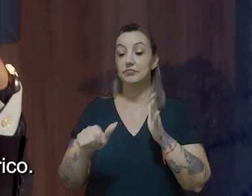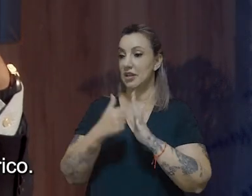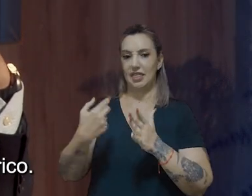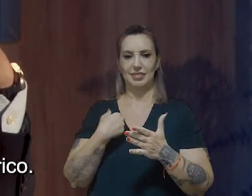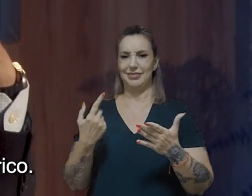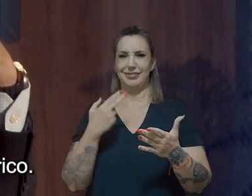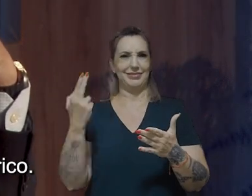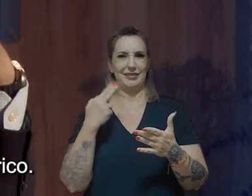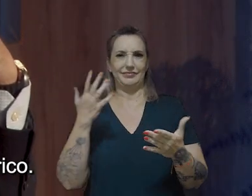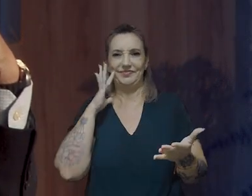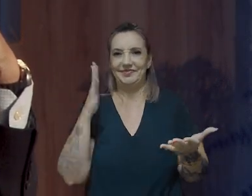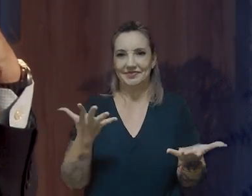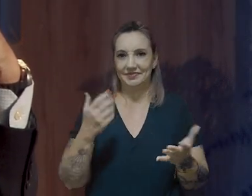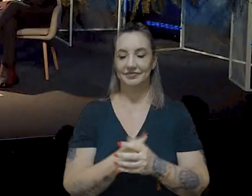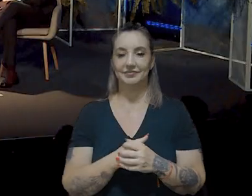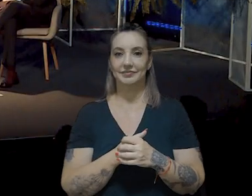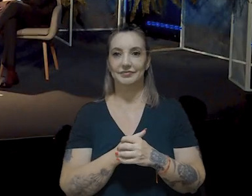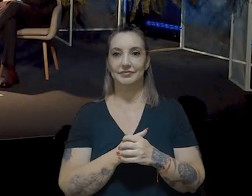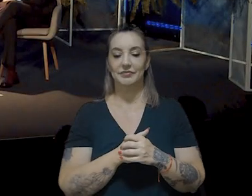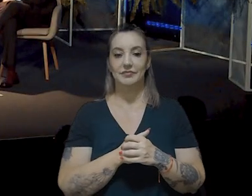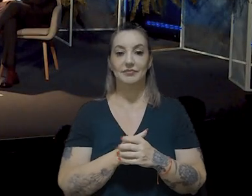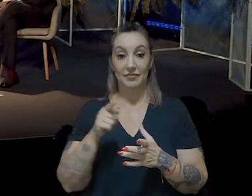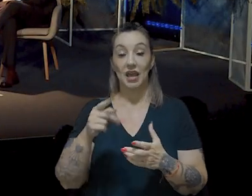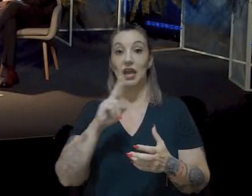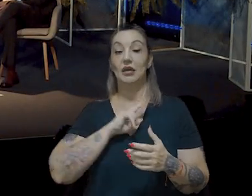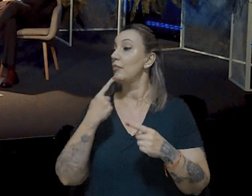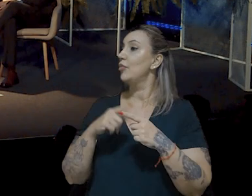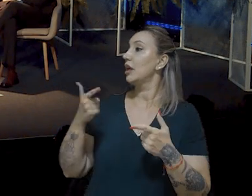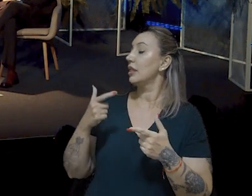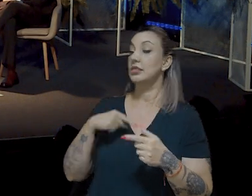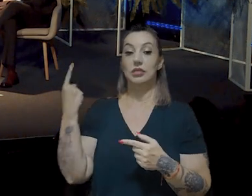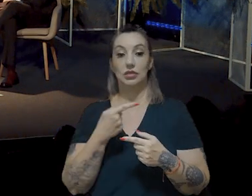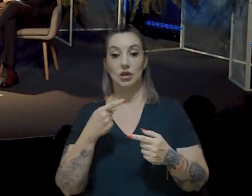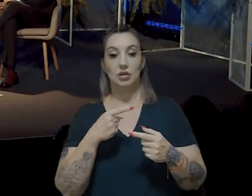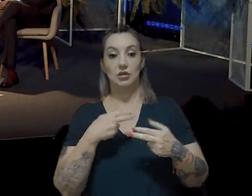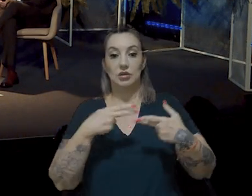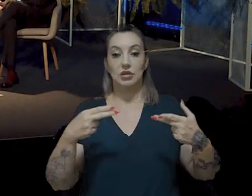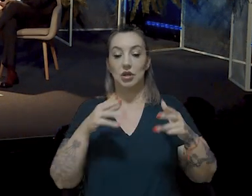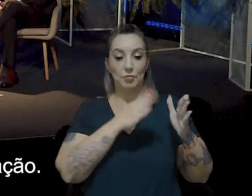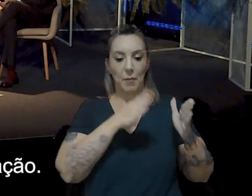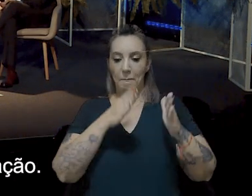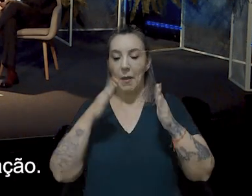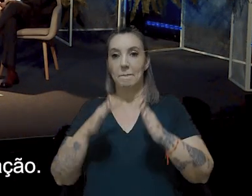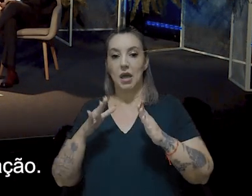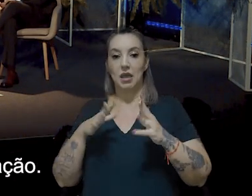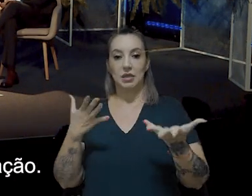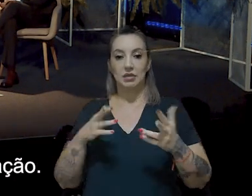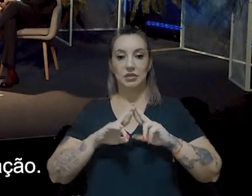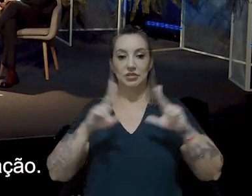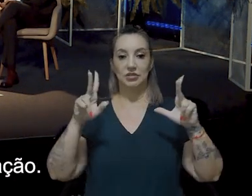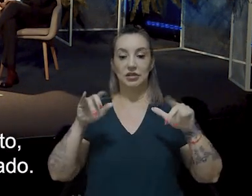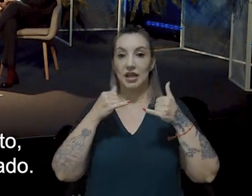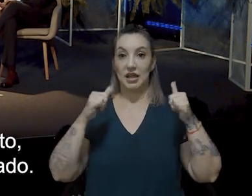que a faz isso não vai acontecer no setor elétrico era a resposta Mas por que não porque nós temos instrumentos na barragem inteira o setor ela diferente de